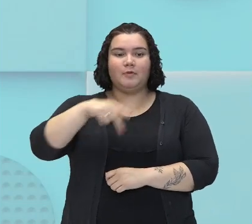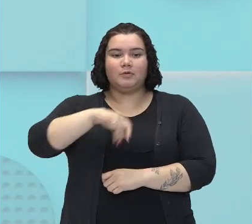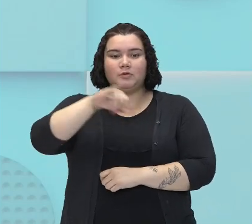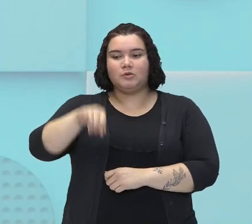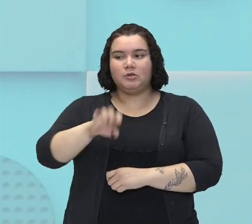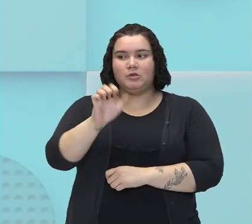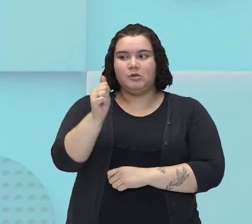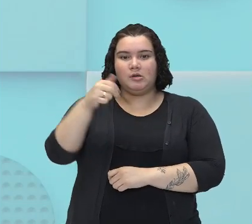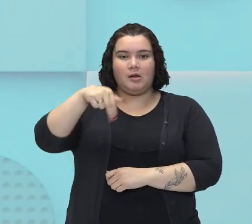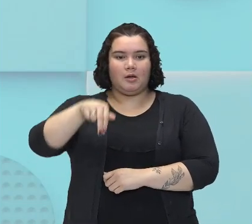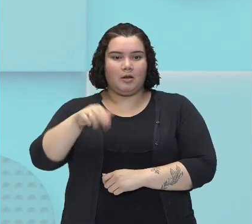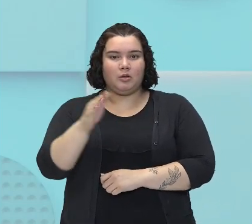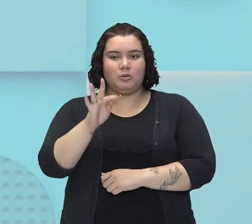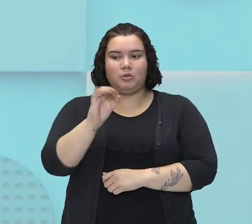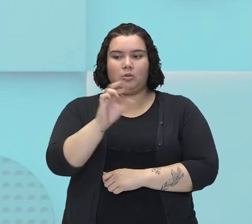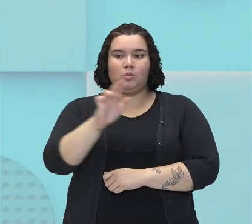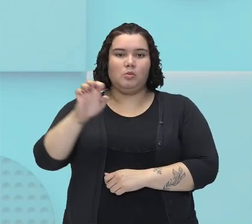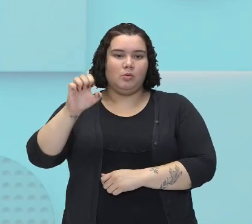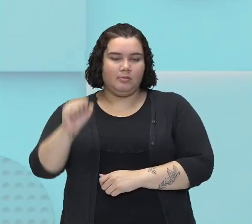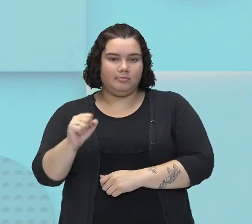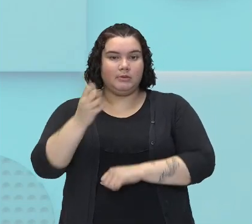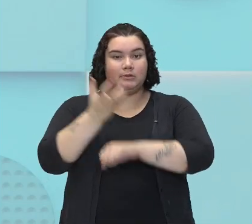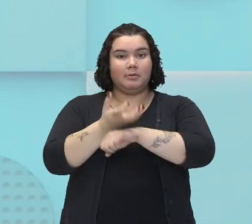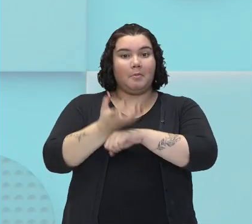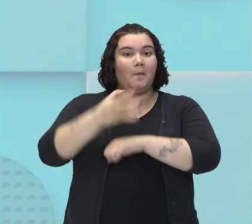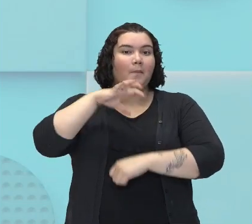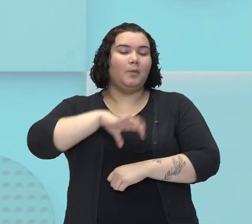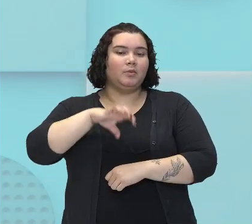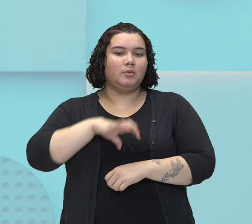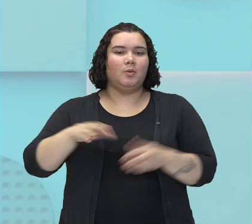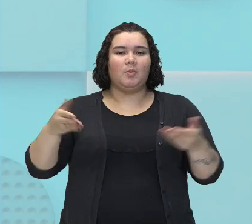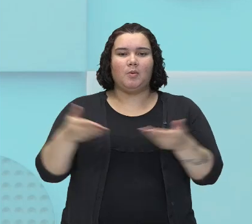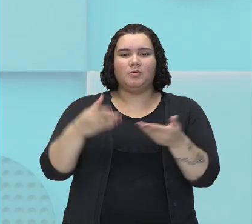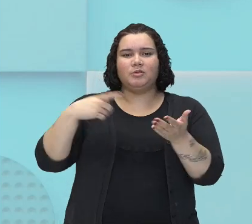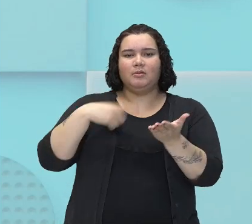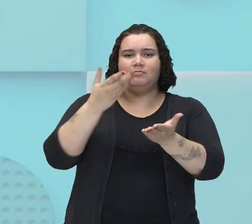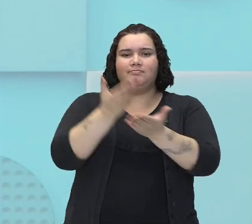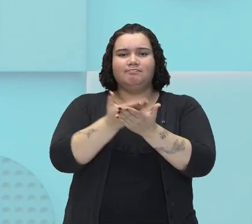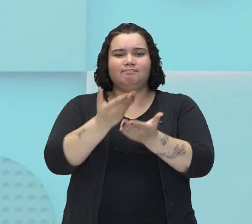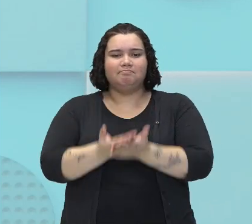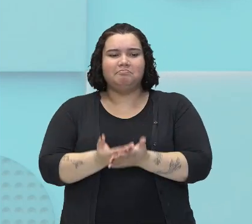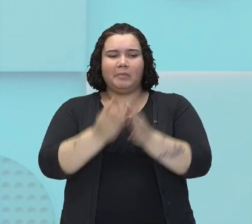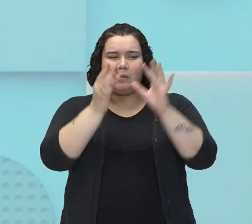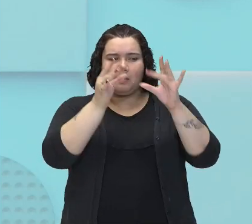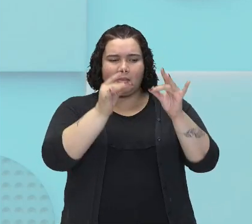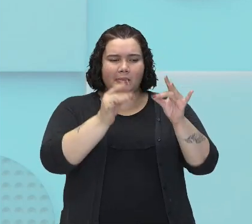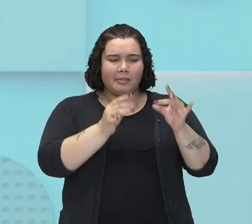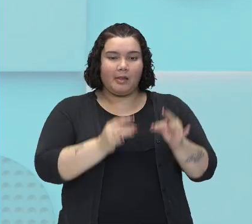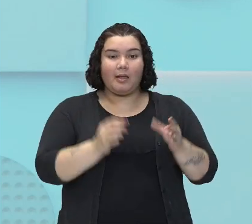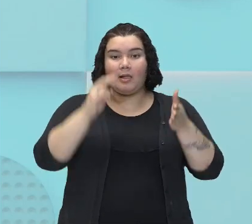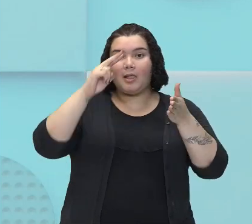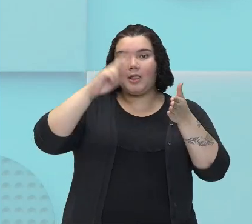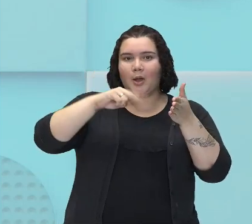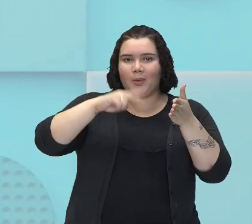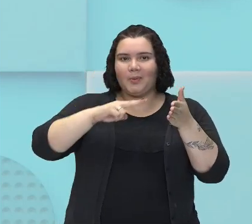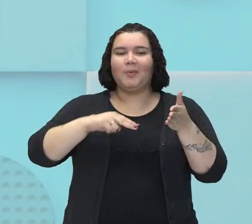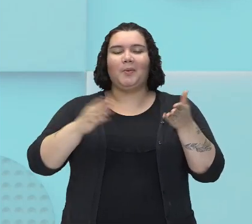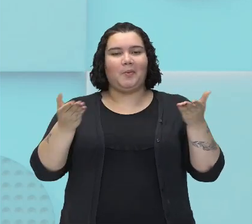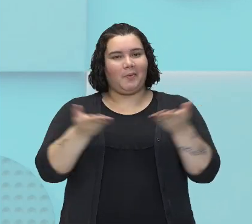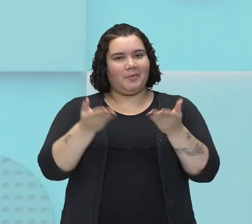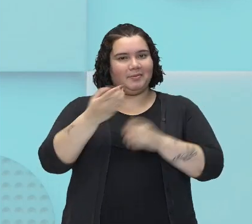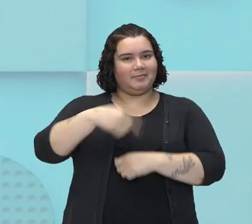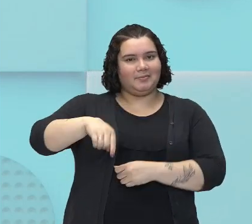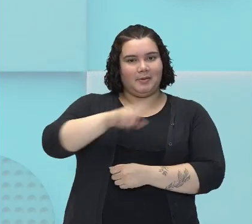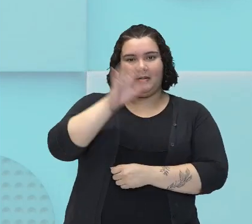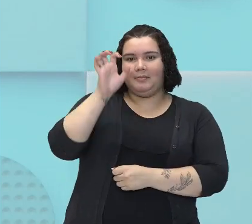do componente de Língua Portuguesa, e hoje nós temos uma aula preparada para a leitura, que vocês vão apreciar bastante,